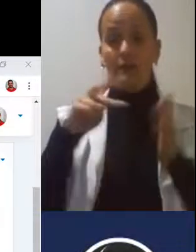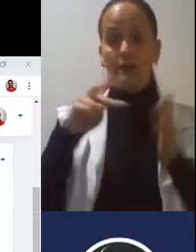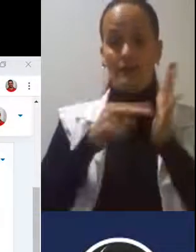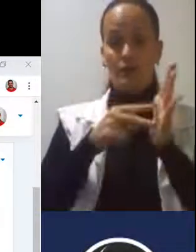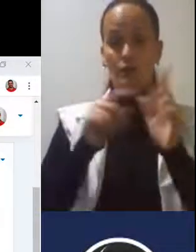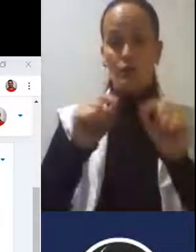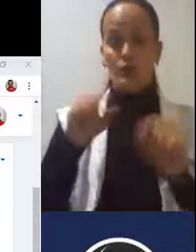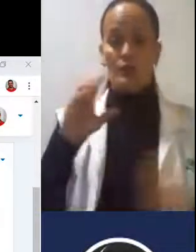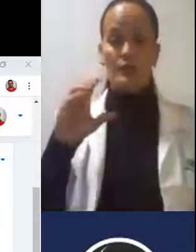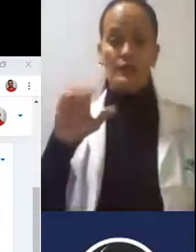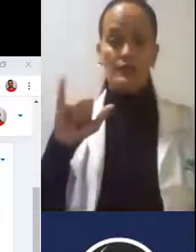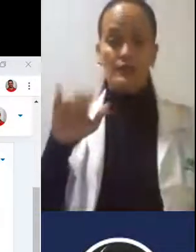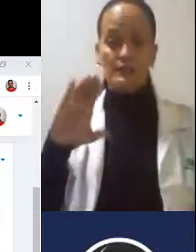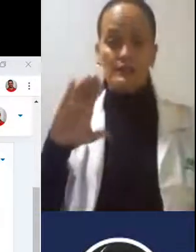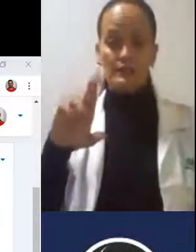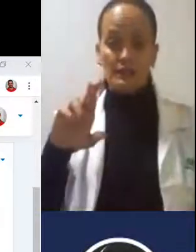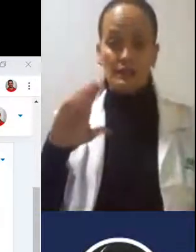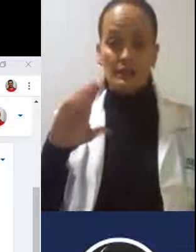elétrico.